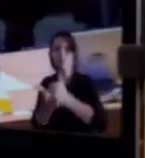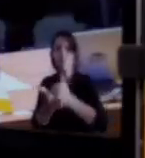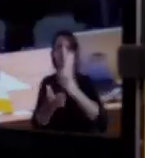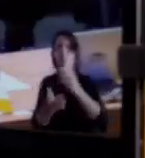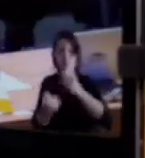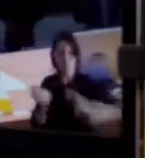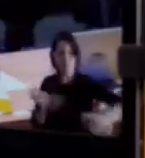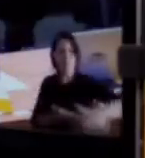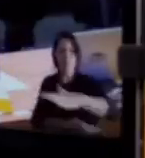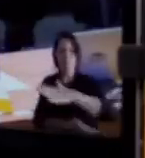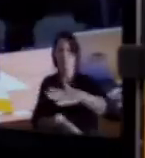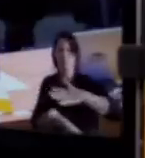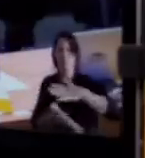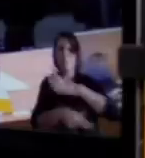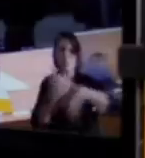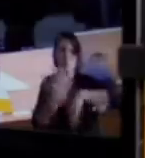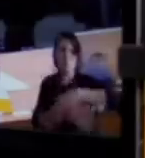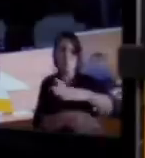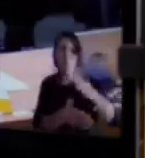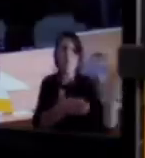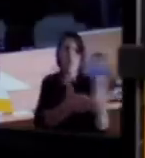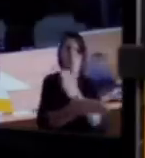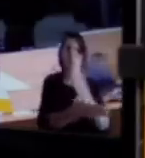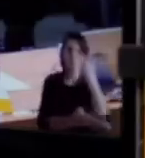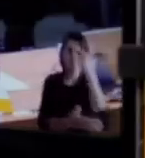não é patrocinado por alguns irresponsáveis